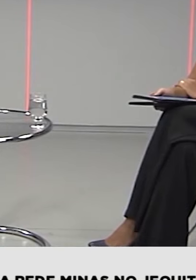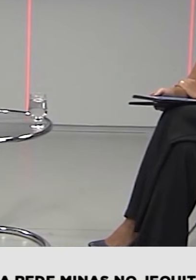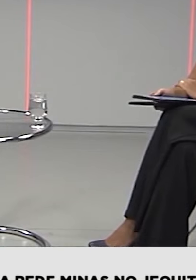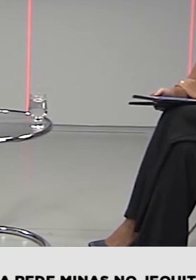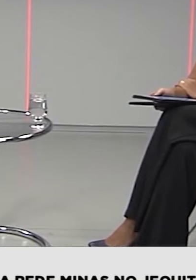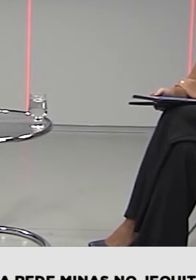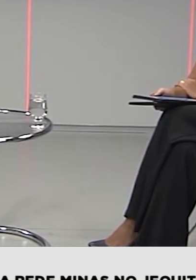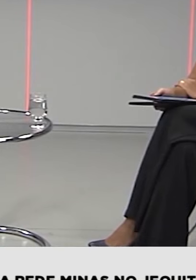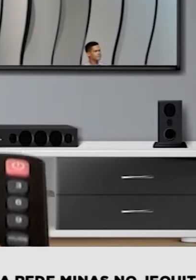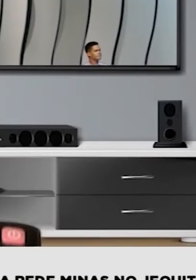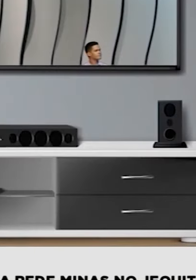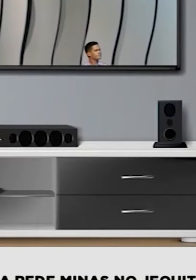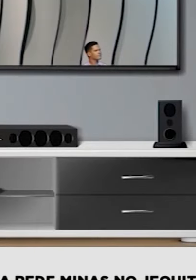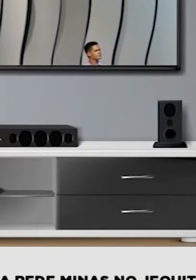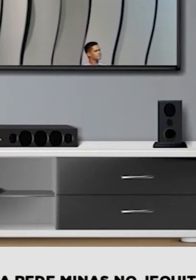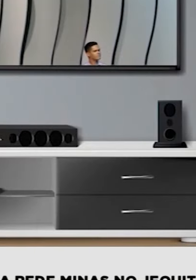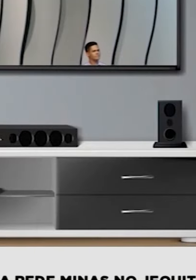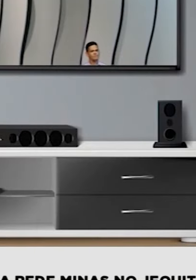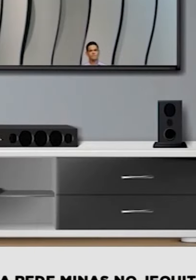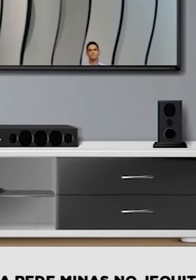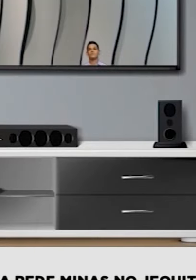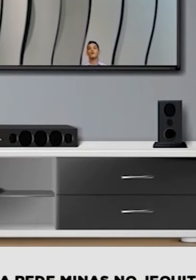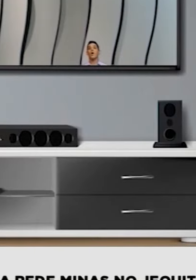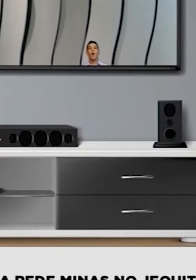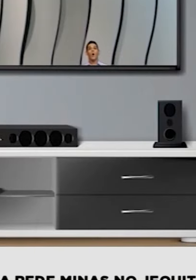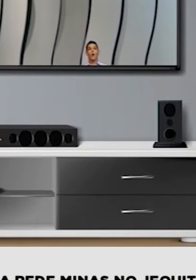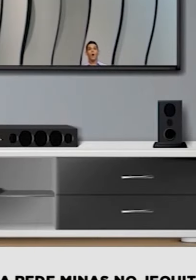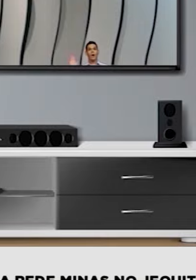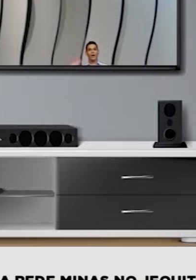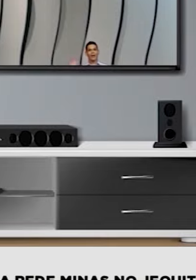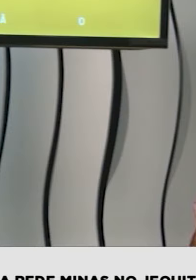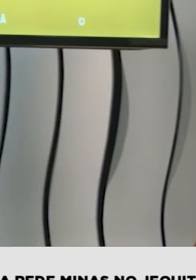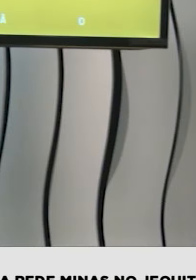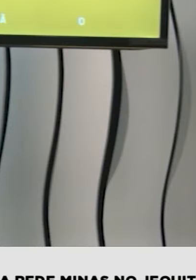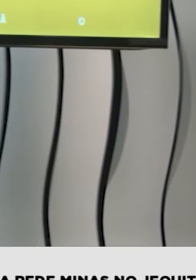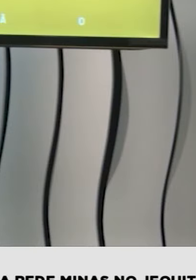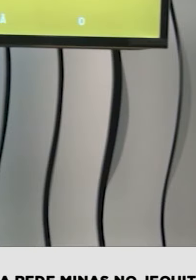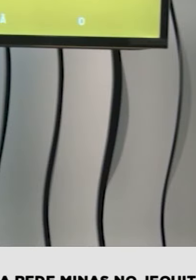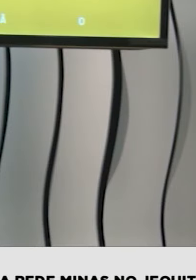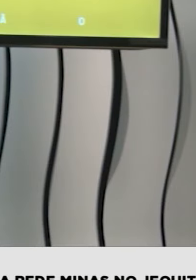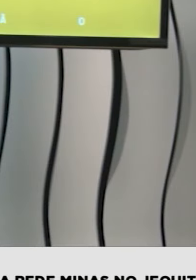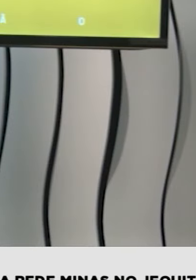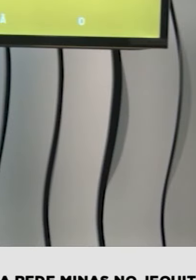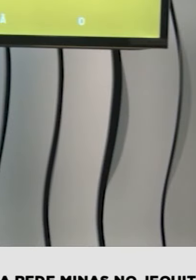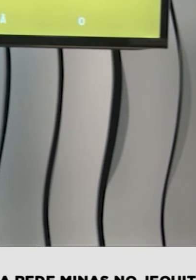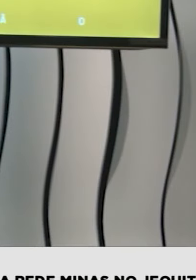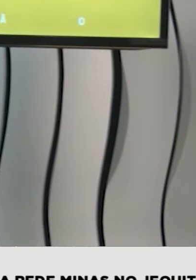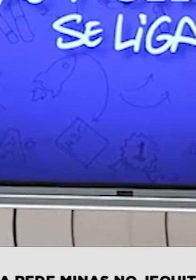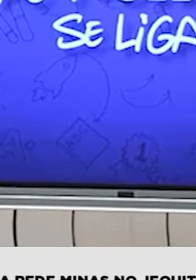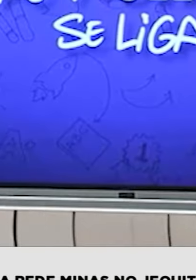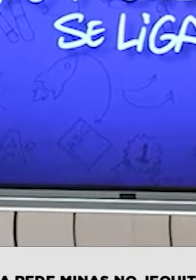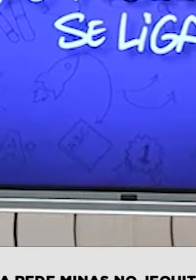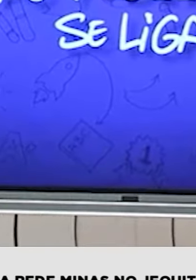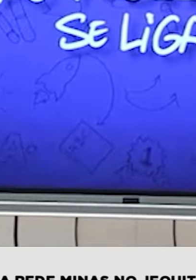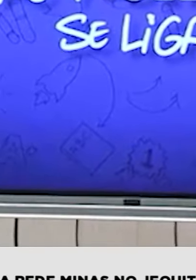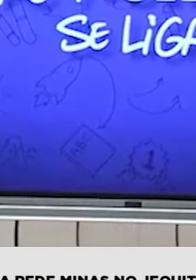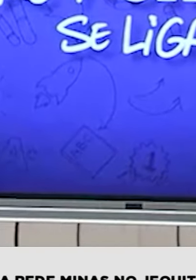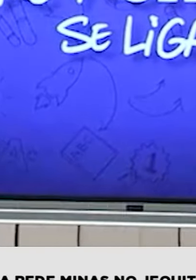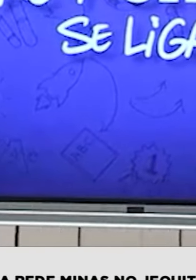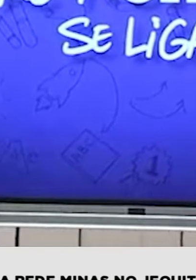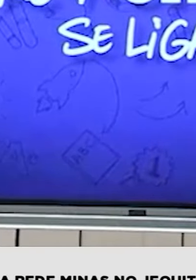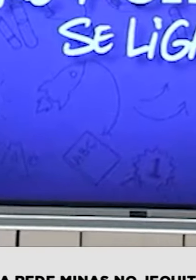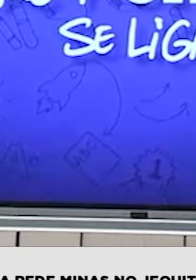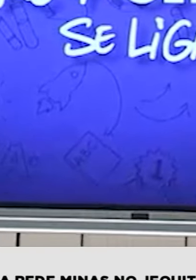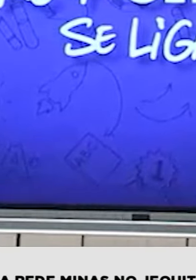mesmo canal de TV aberta o canal educa oferece um conteúdo especial direcionado a preparação para